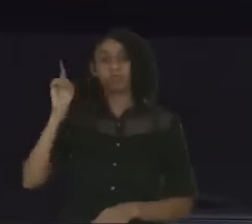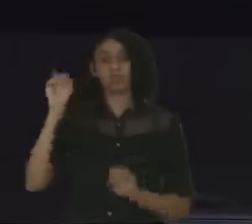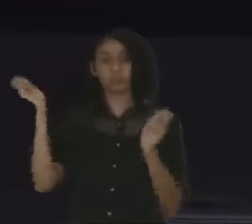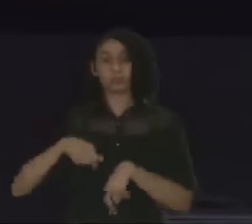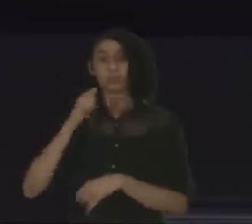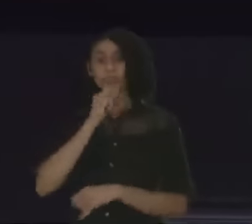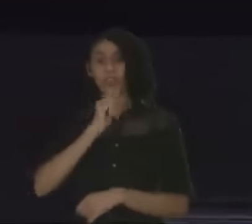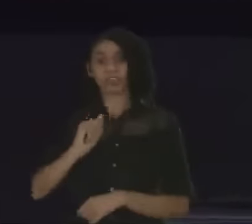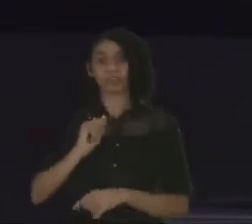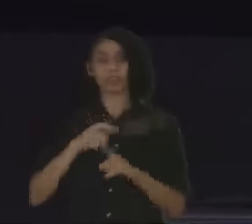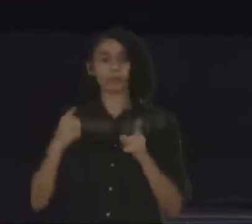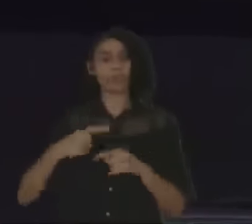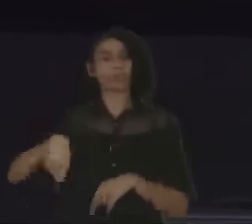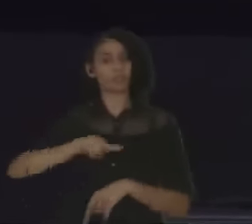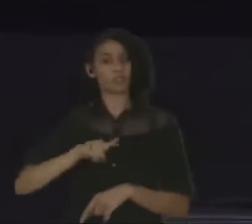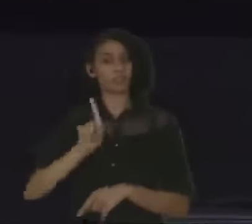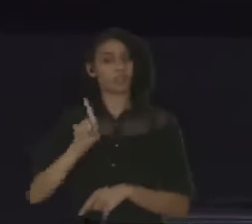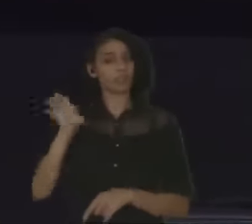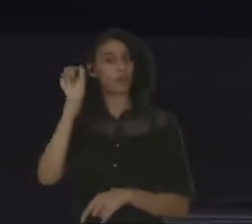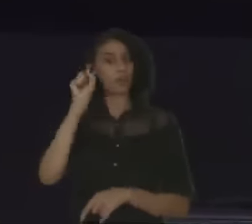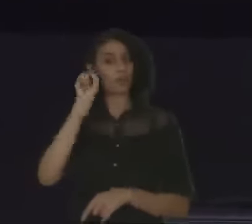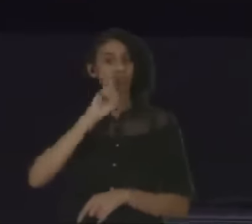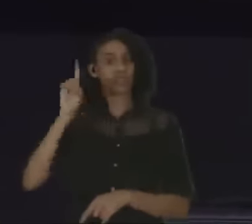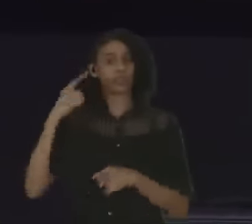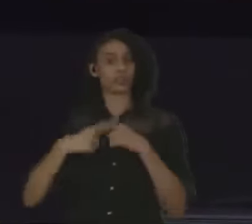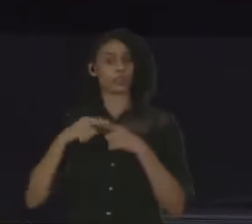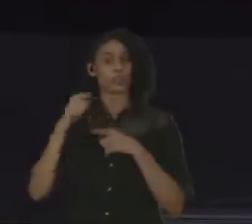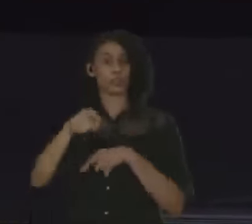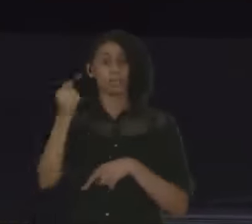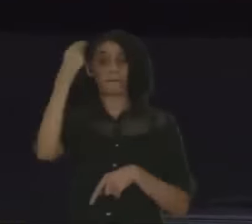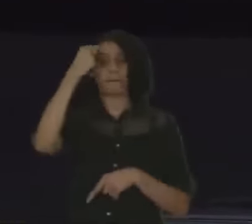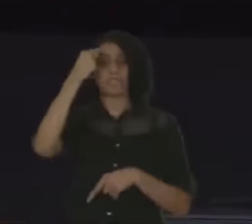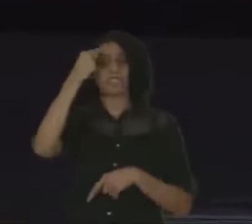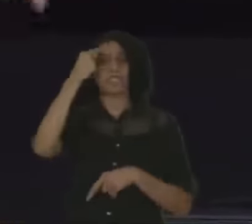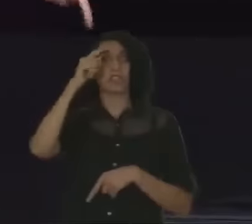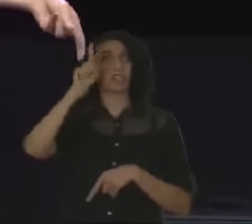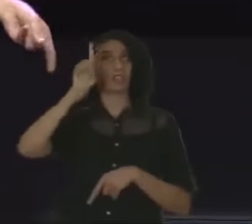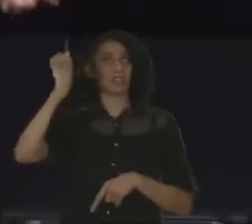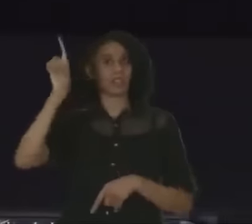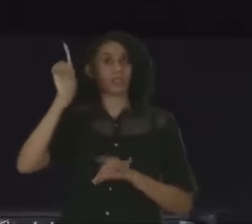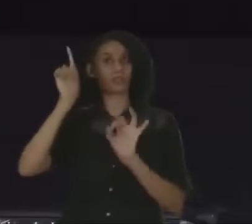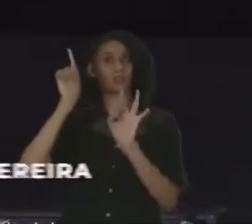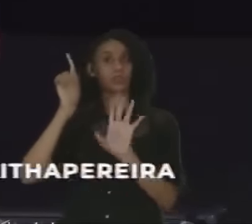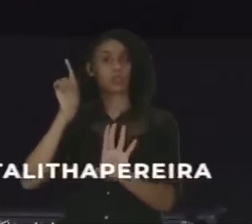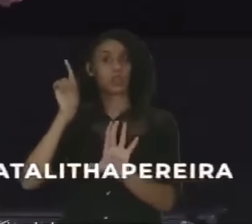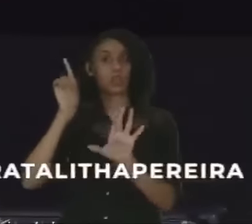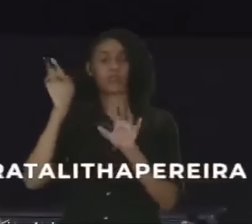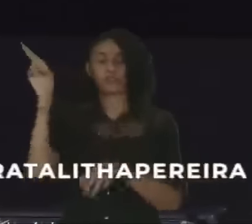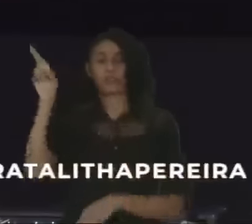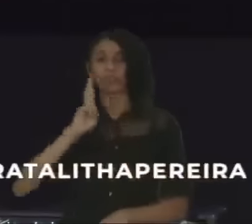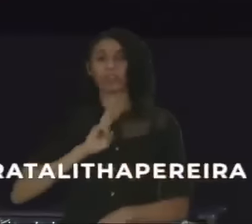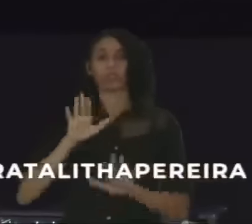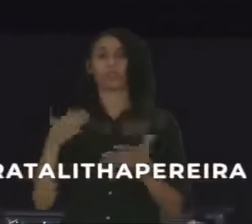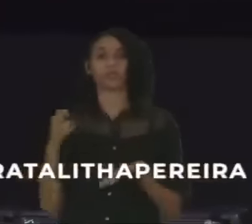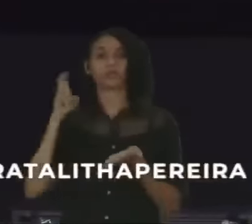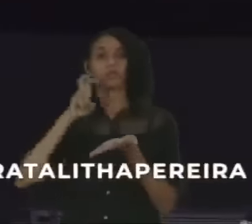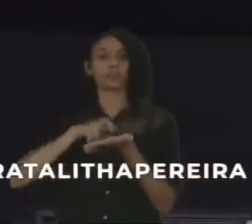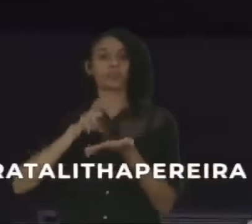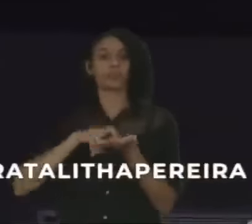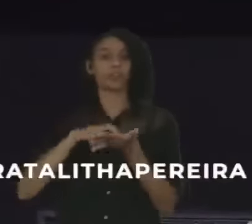e às vezes você não está ouvindo a voz de Deus porque simplesmente você formatou na sua cabeça que o momento que ele tem que responder era naquele momento espiritual que você orou de